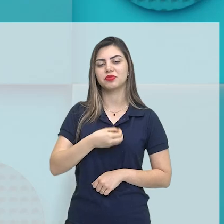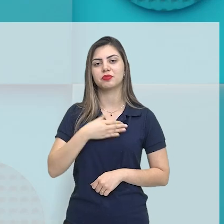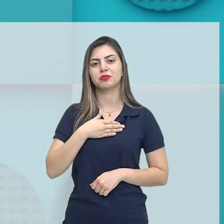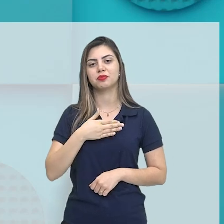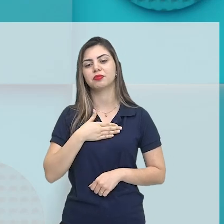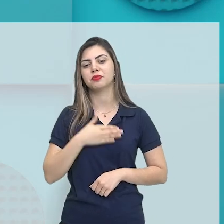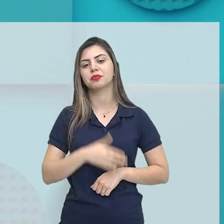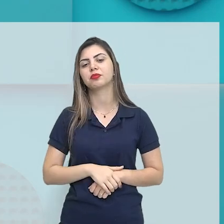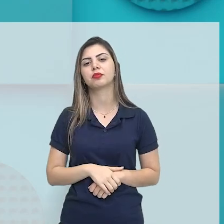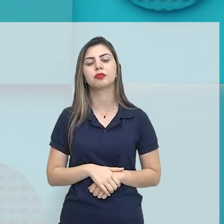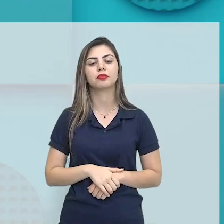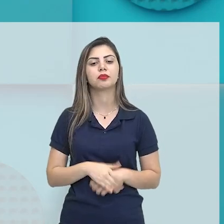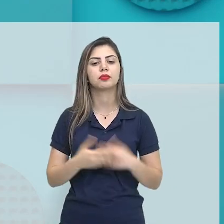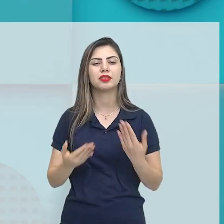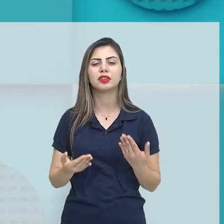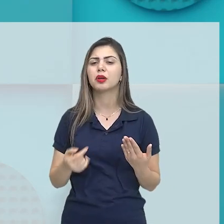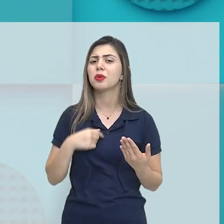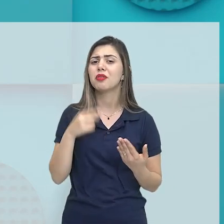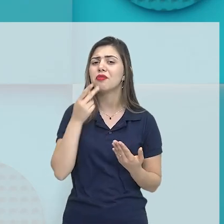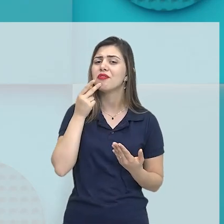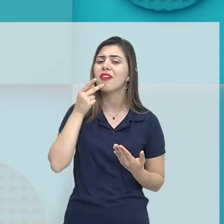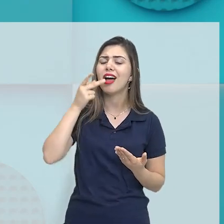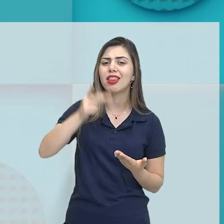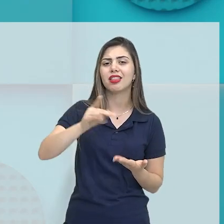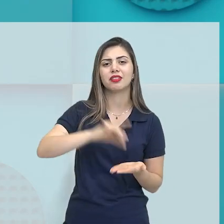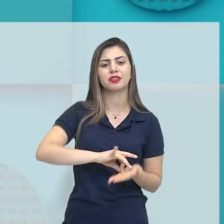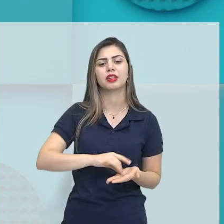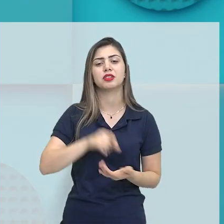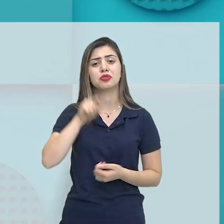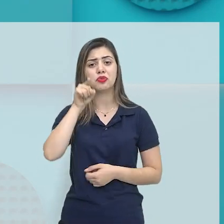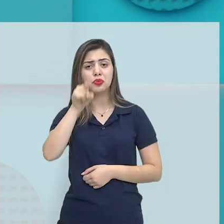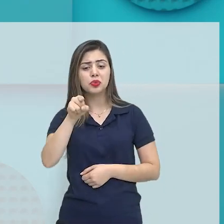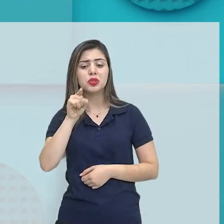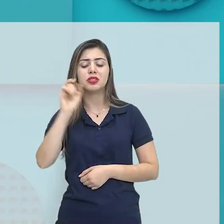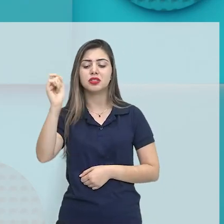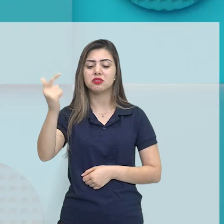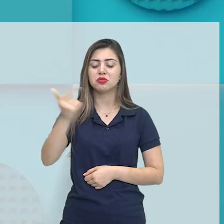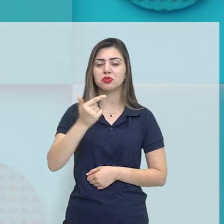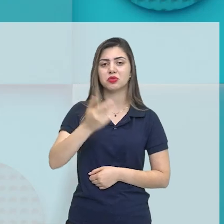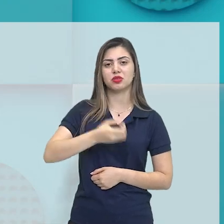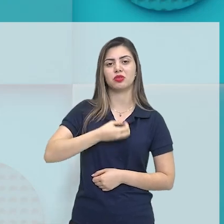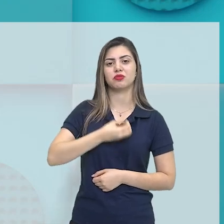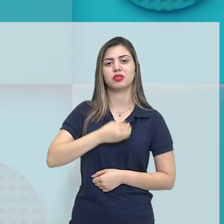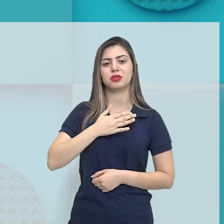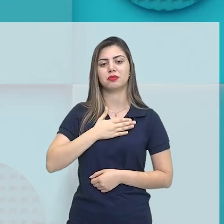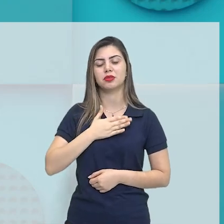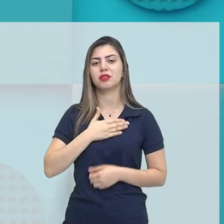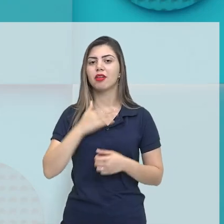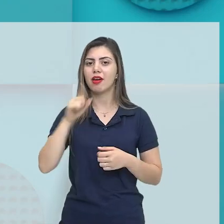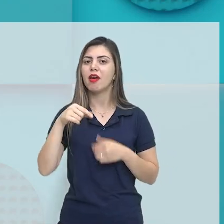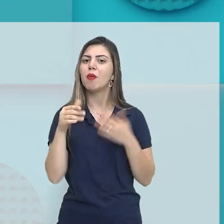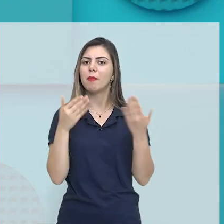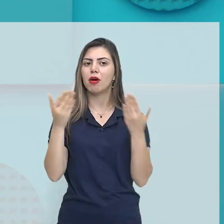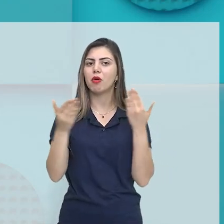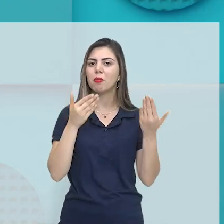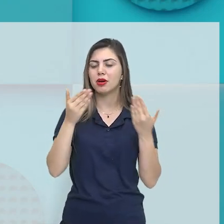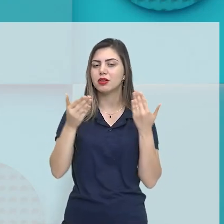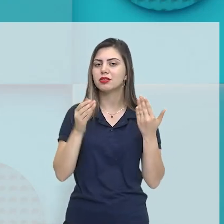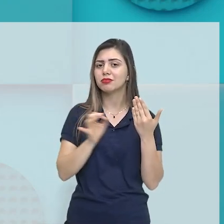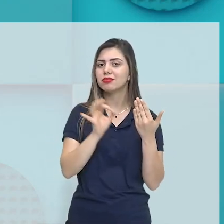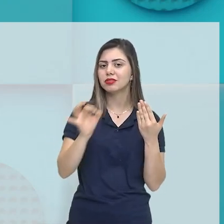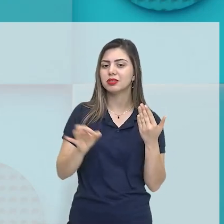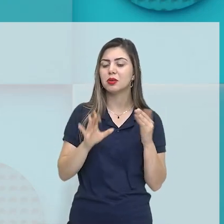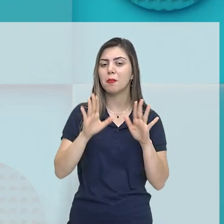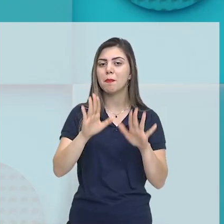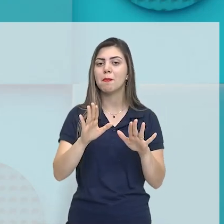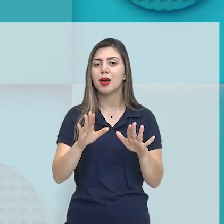Perceberam? Eu afirmo categoricamente, você é o sol da minha vida. É uma comparação? É uma